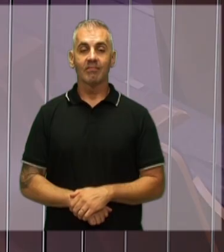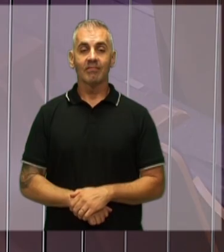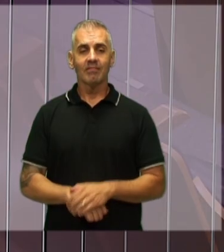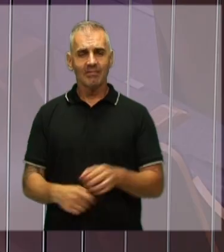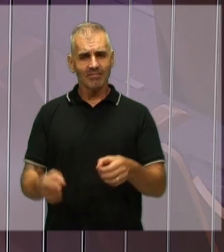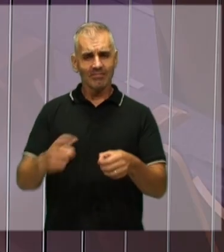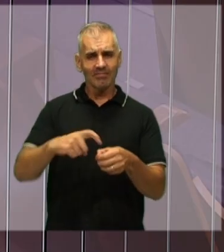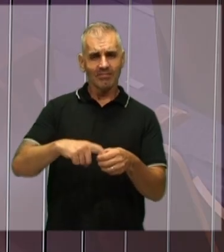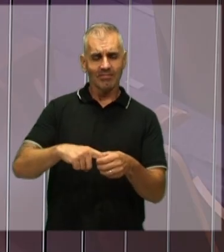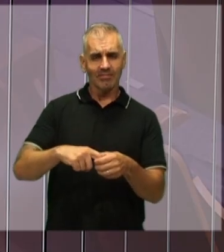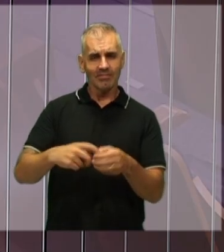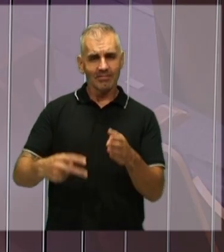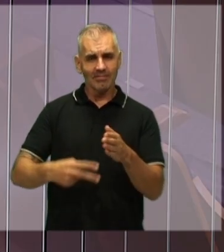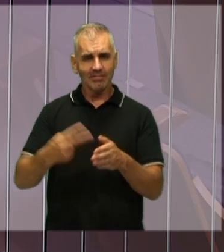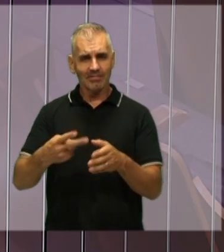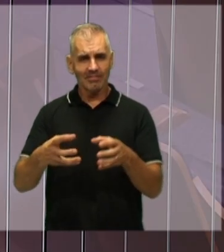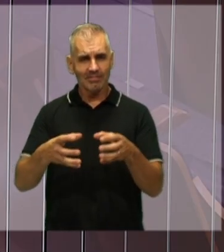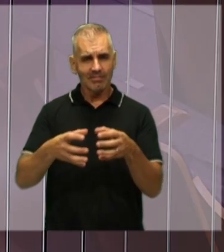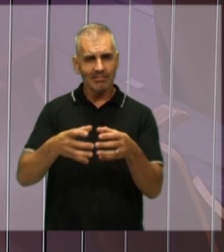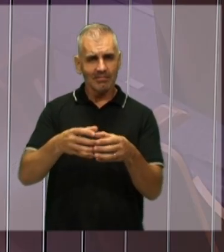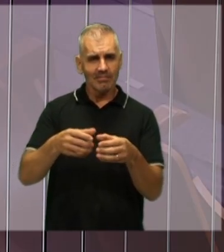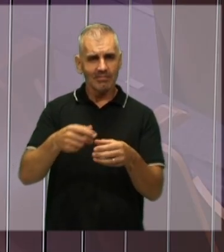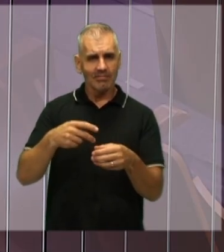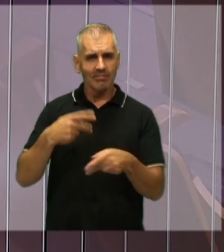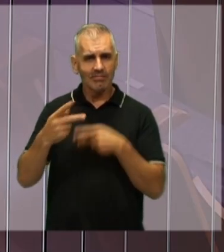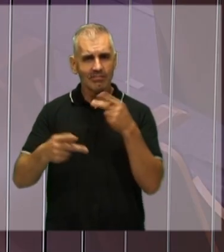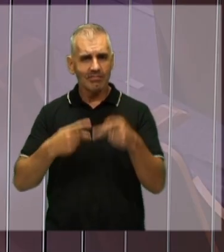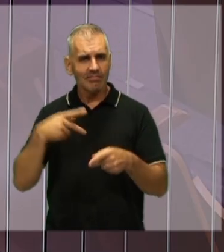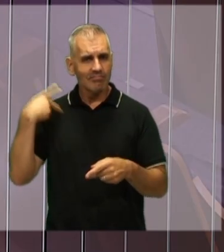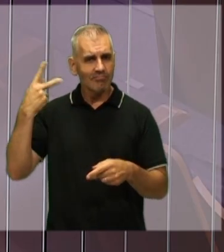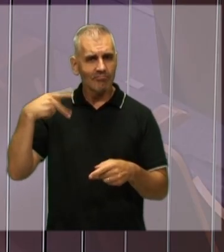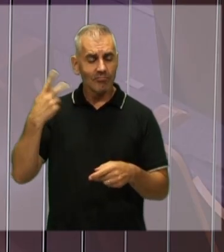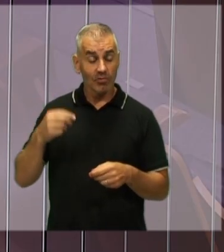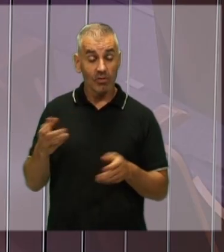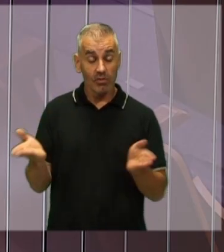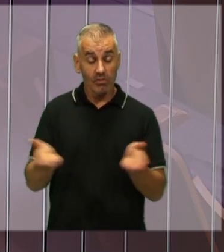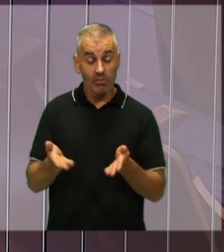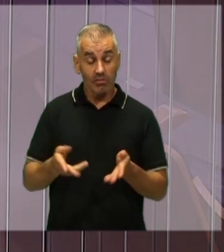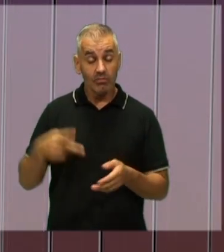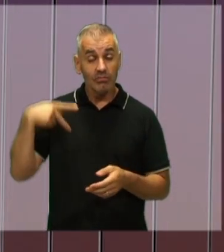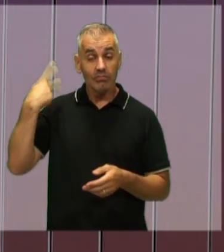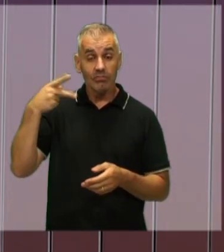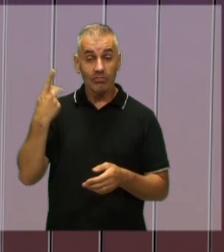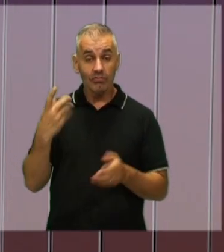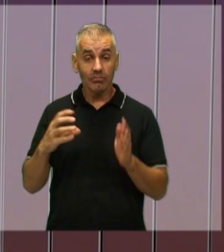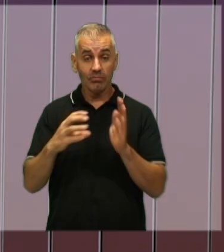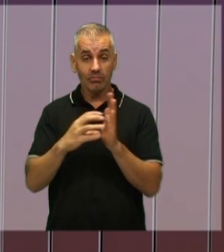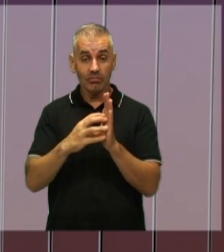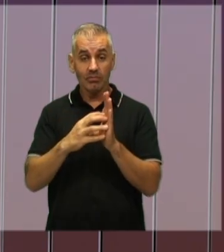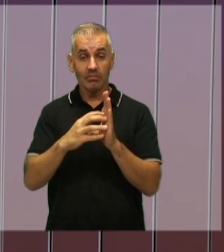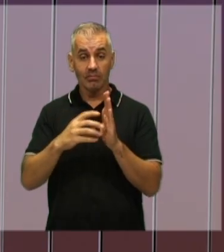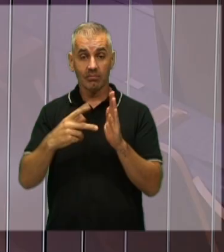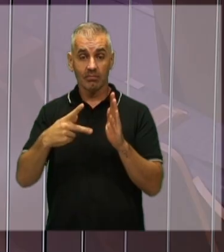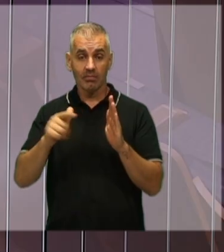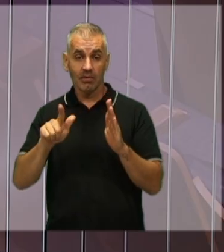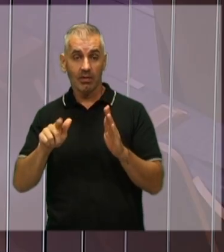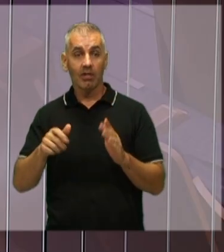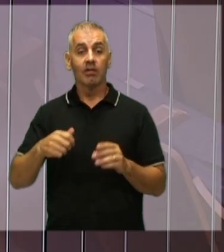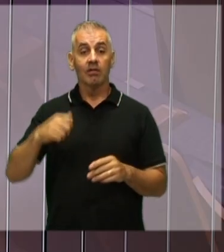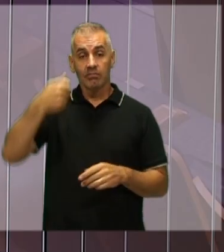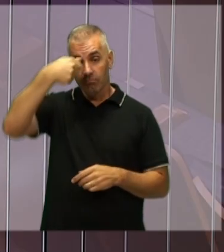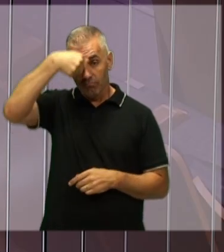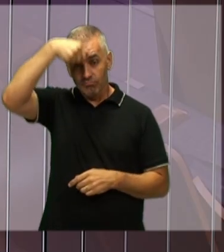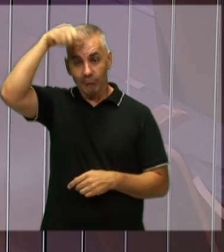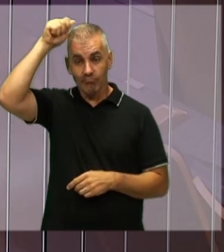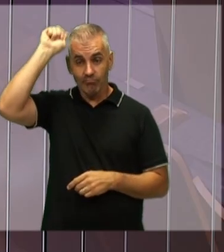Voltamos com o segundo bloco do Fala Vereador. Hoje está conosco o vereador do PL, Adão Bittencourt. Bom, vereador, tem